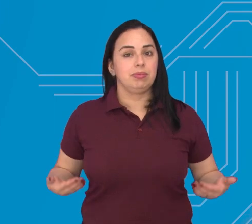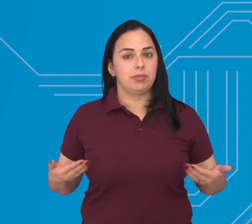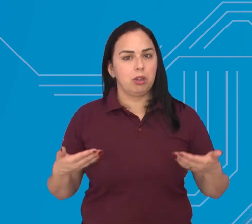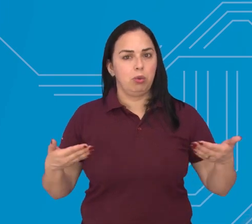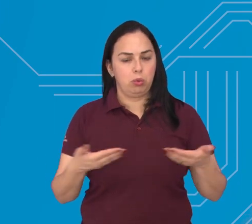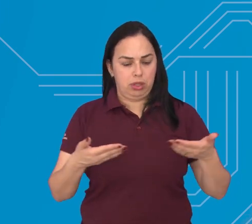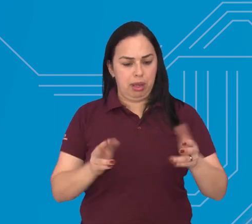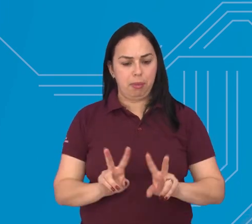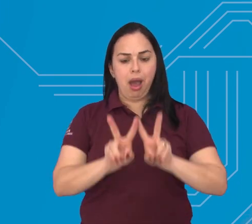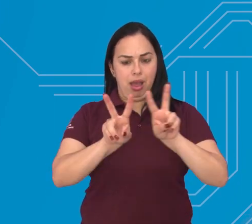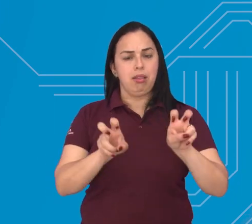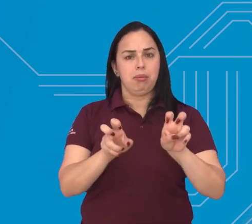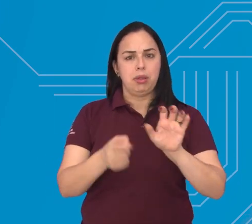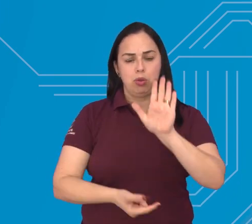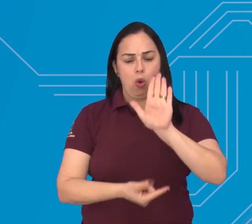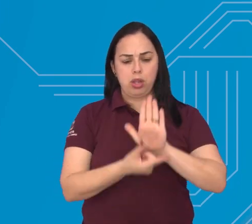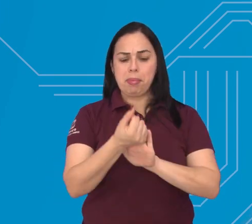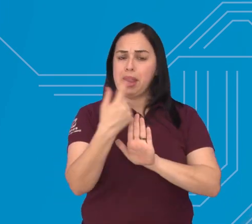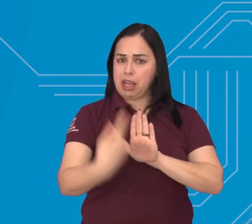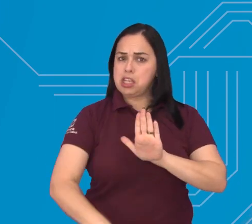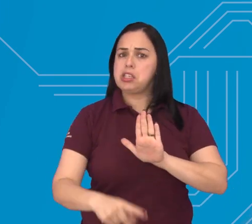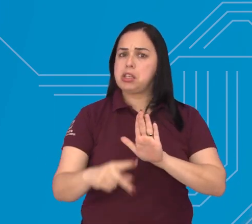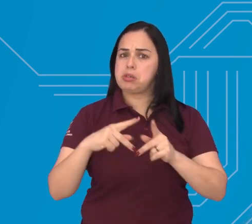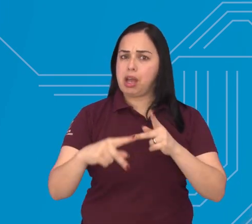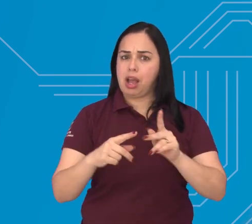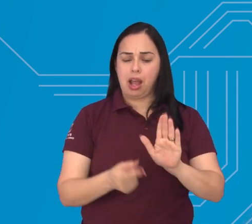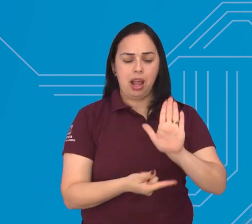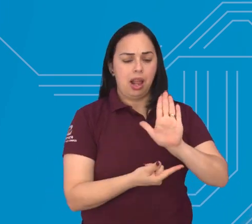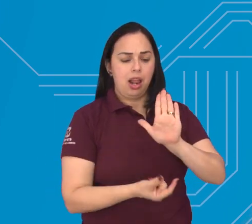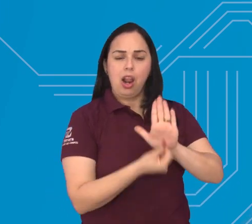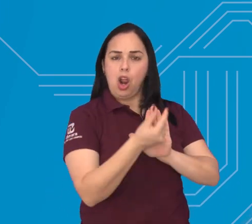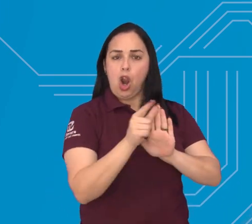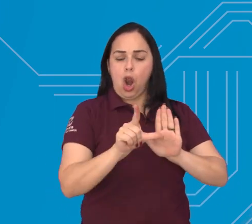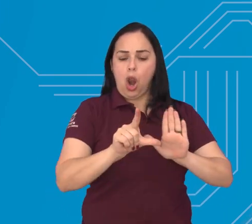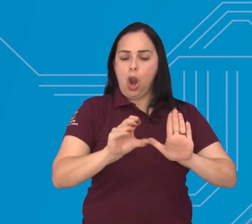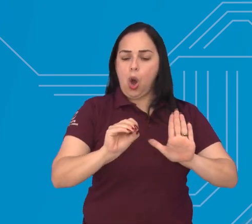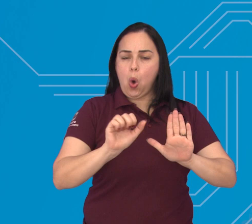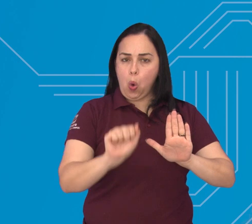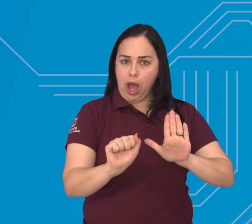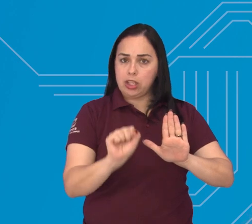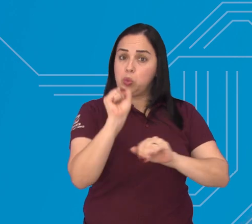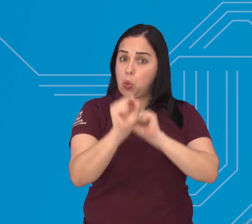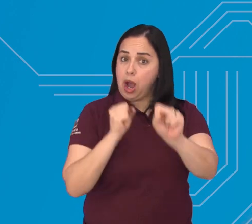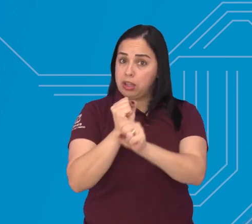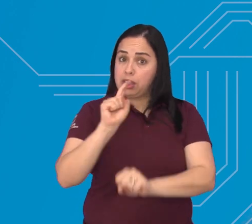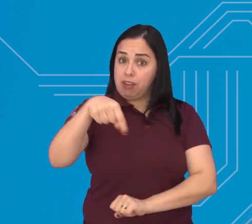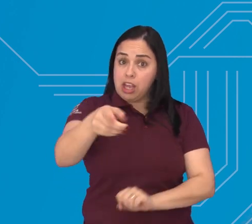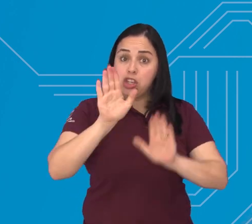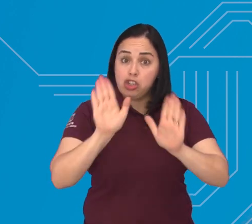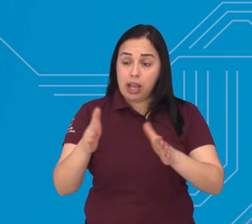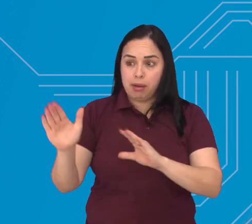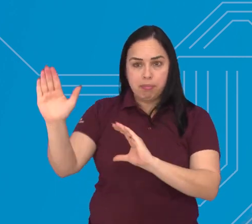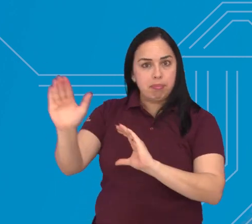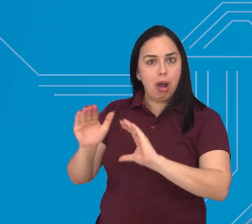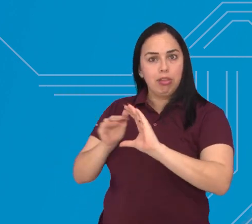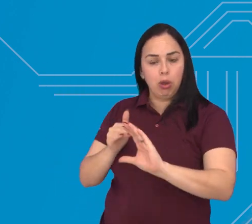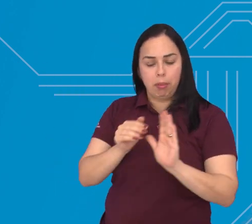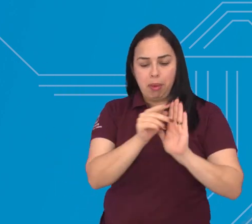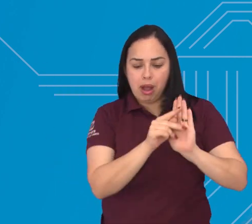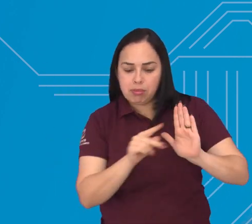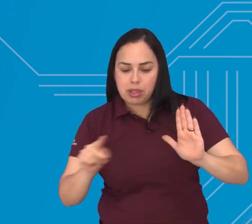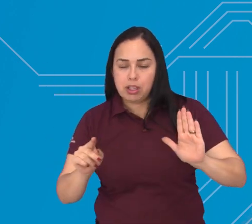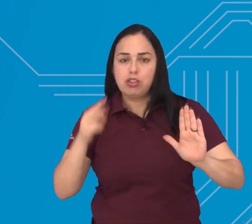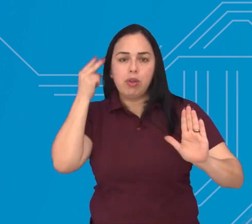E agora o tema é o Orçamento de São José. A LOA, a Lei Orçamentária Anual de 2024, já está aqui na Câmara e os